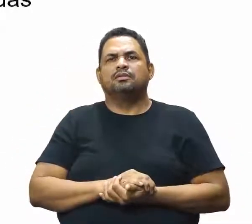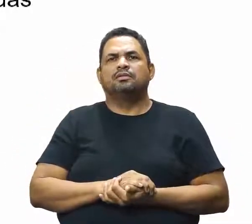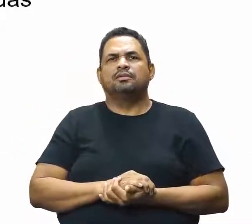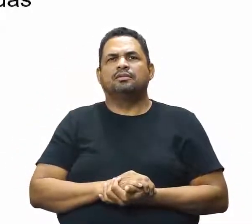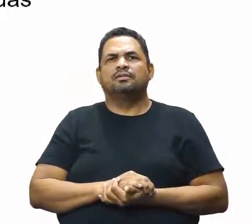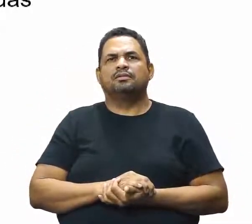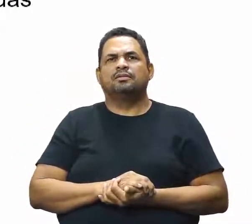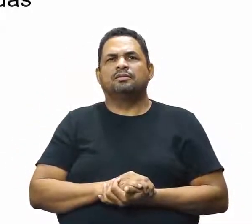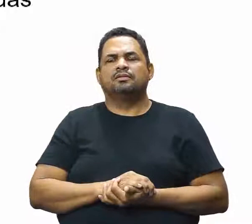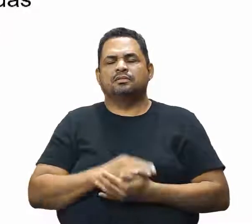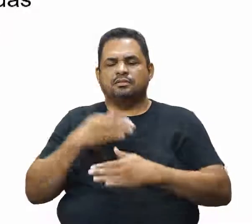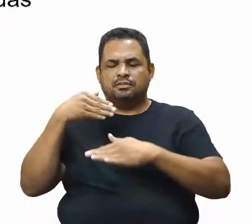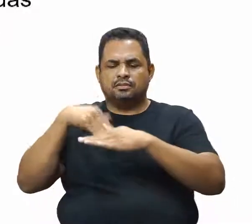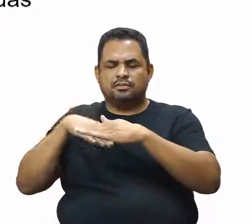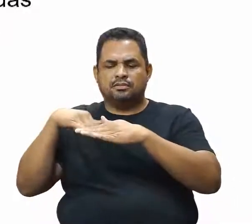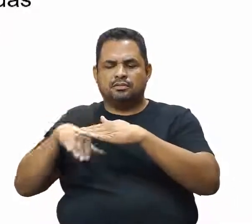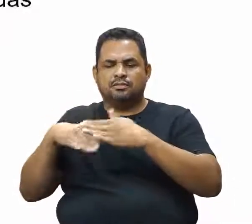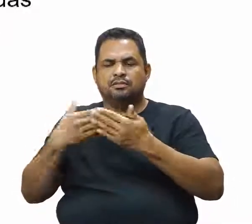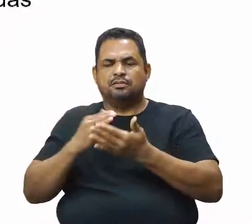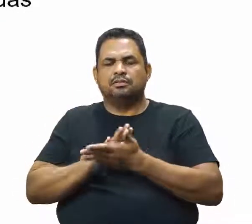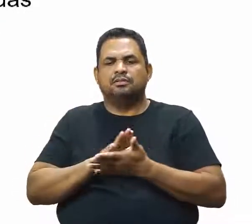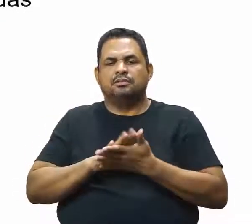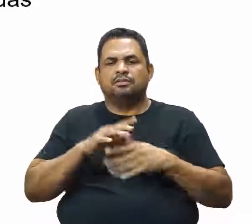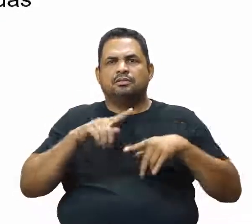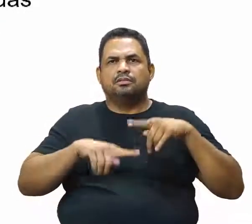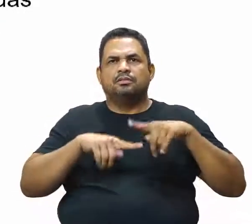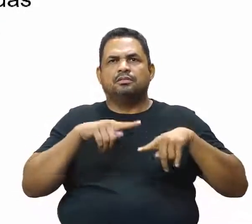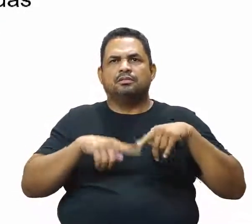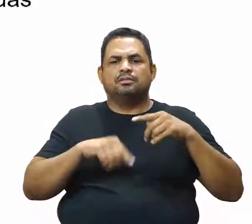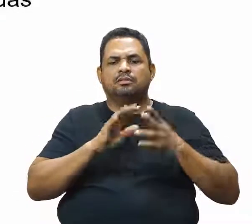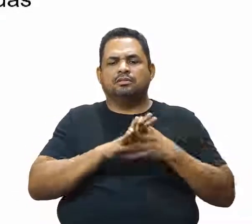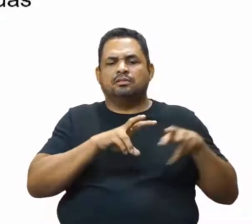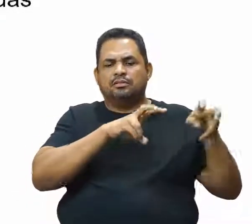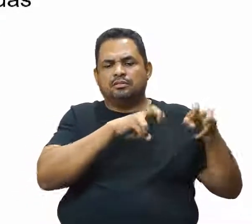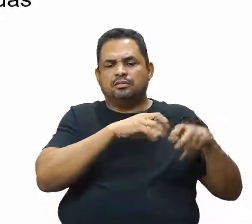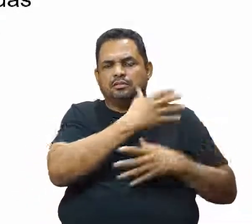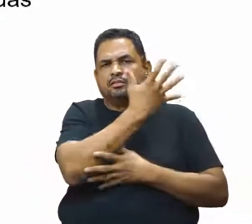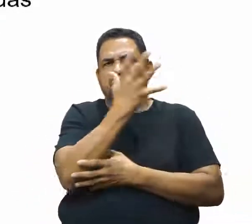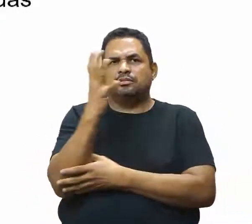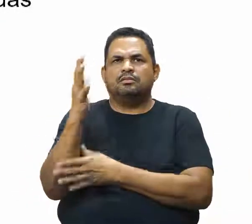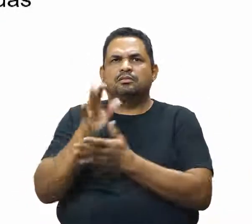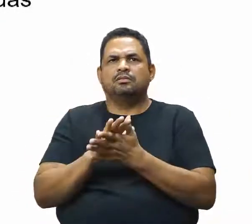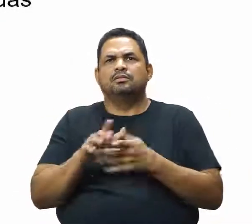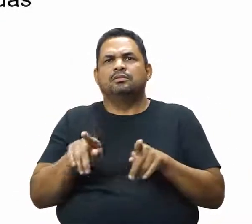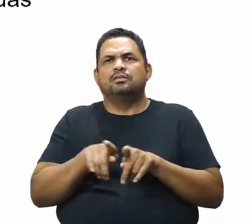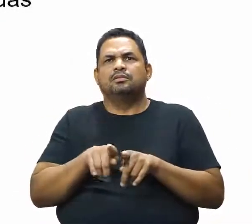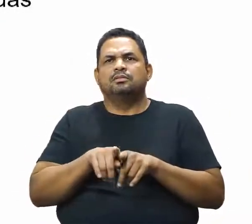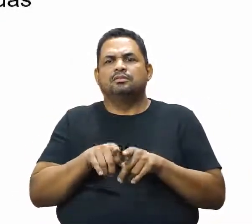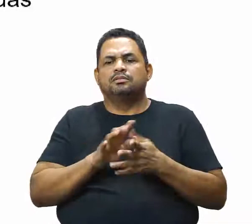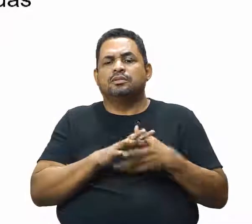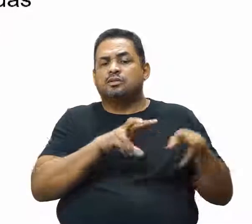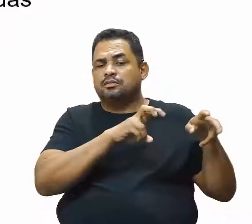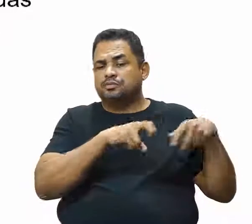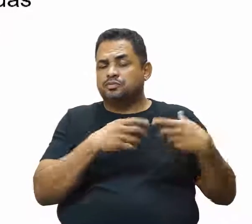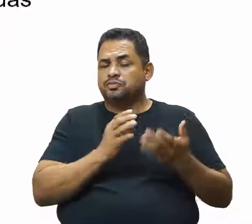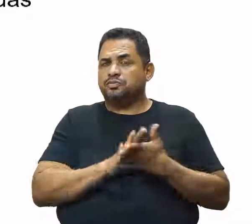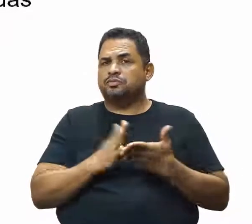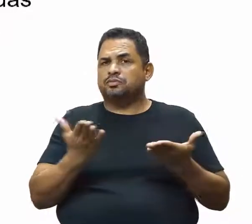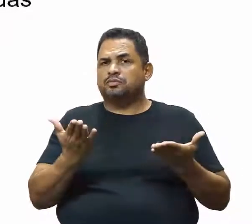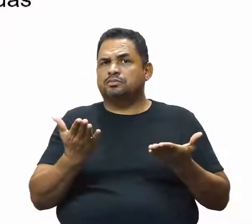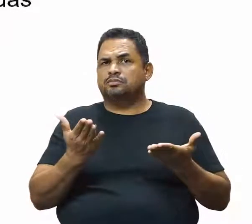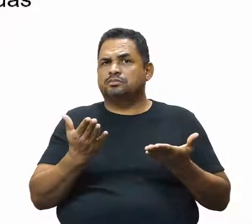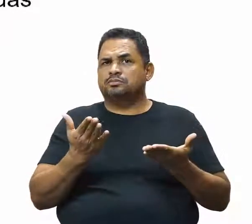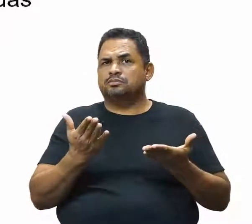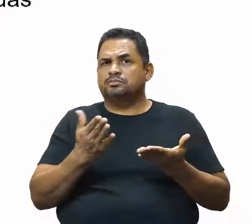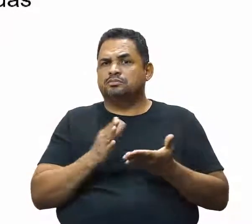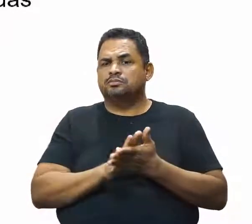é armazenamento e beneficiamento de produtos agroflorestais. Também eu estou falando somente da agricultura, não estou falando ainda